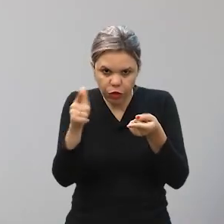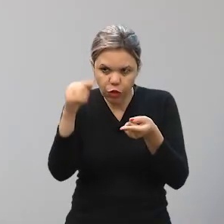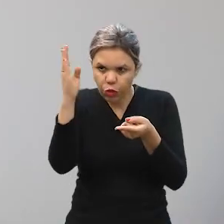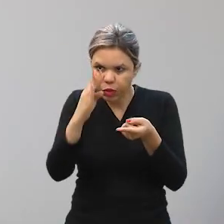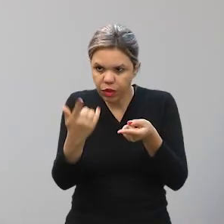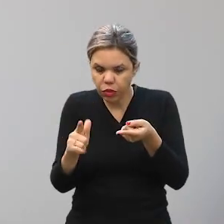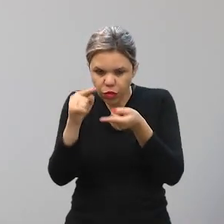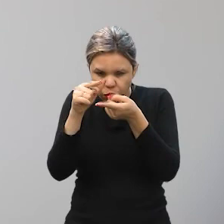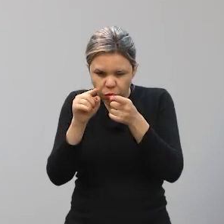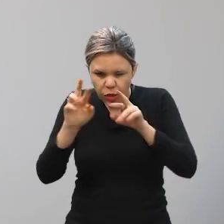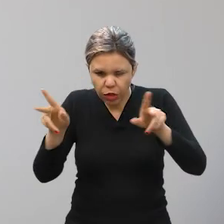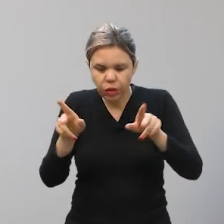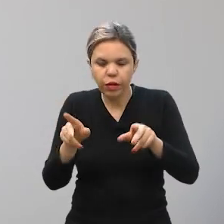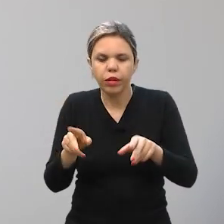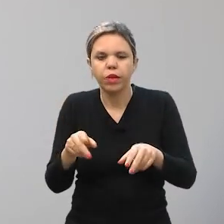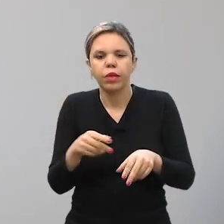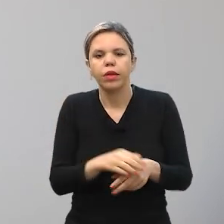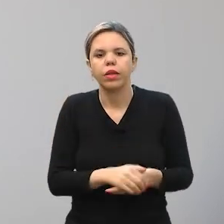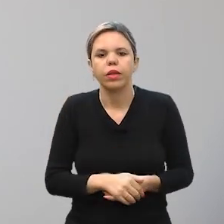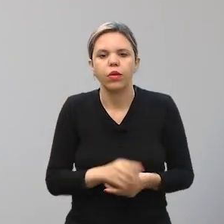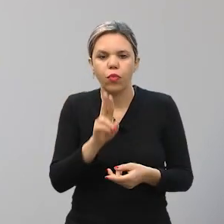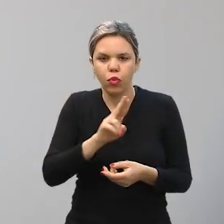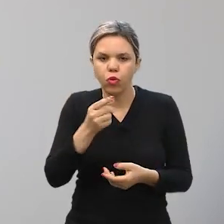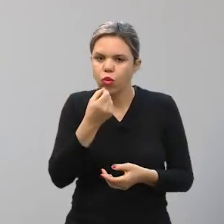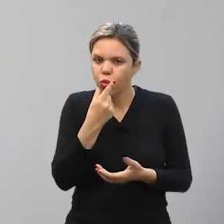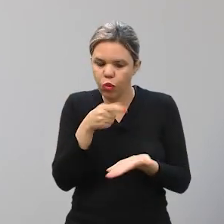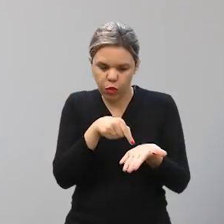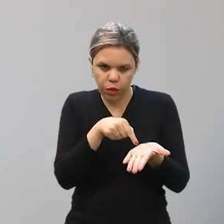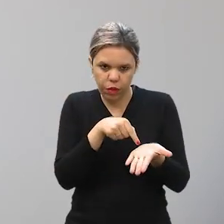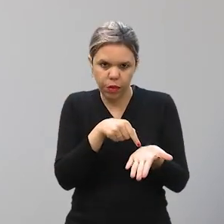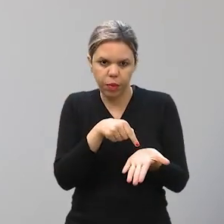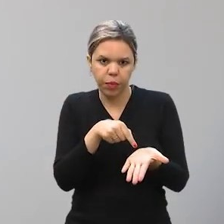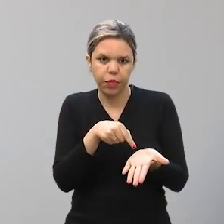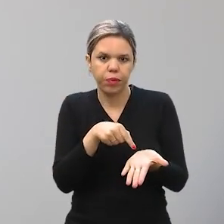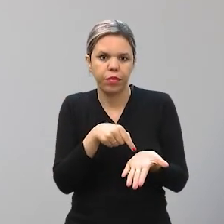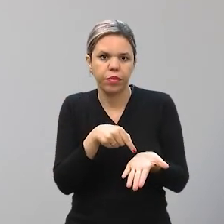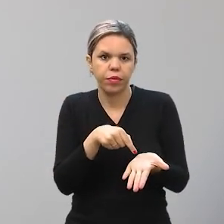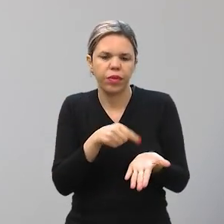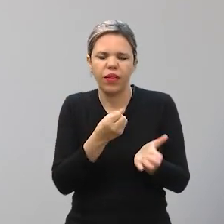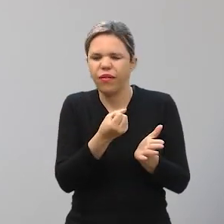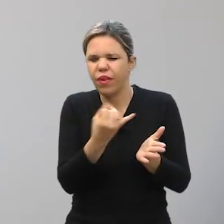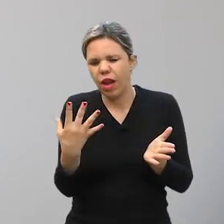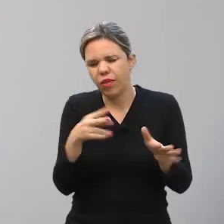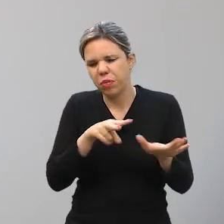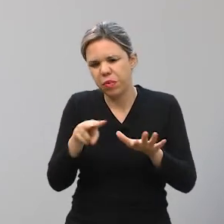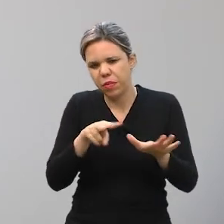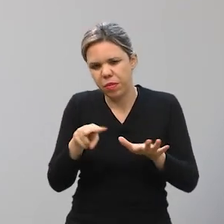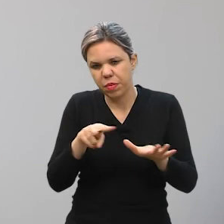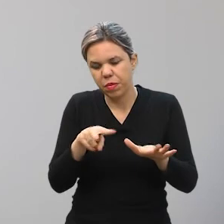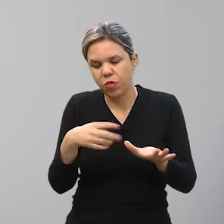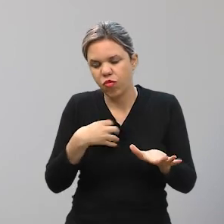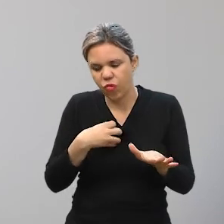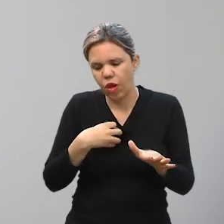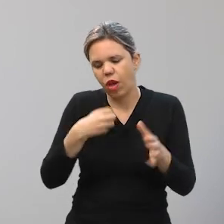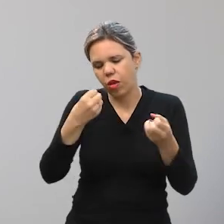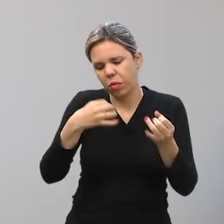Brasil. Você vai usar esse medicamento X vezes por semana, dessa